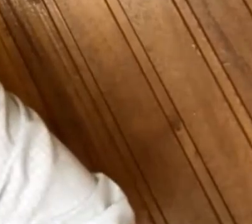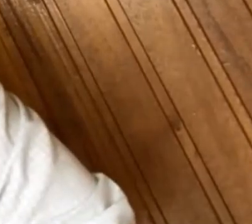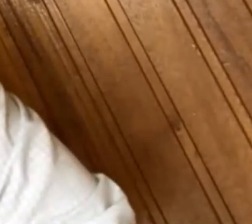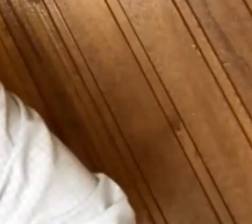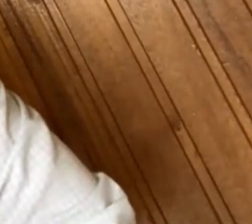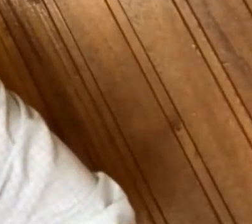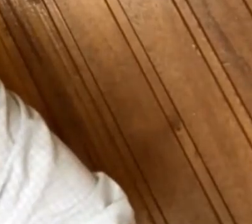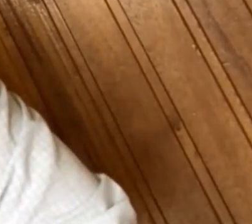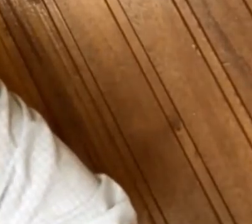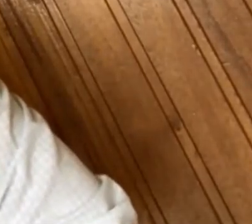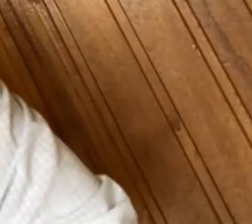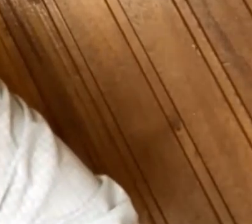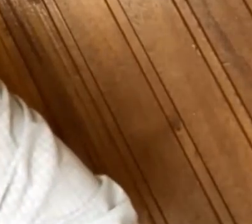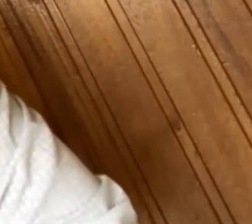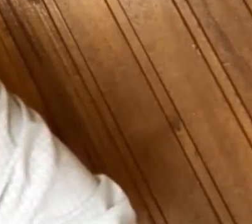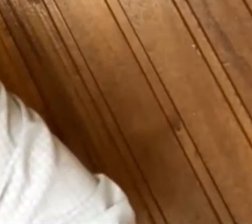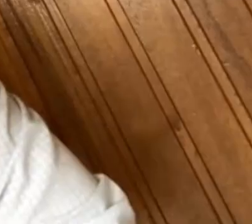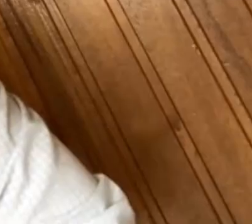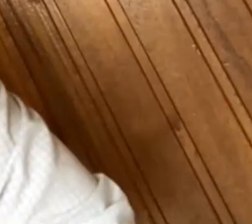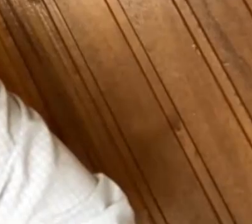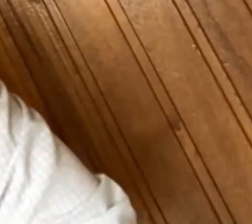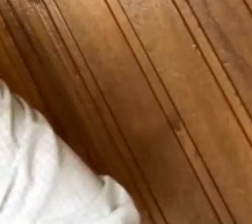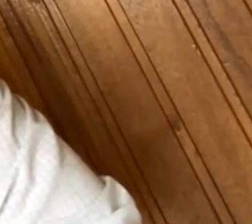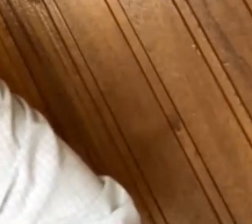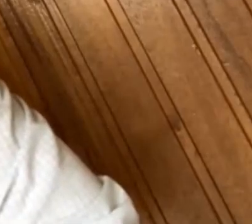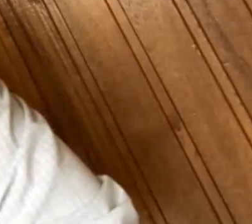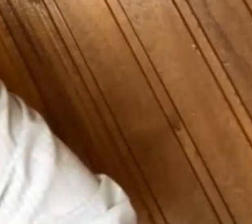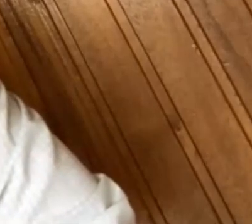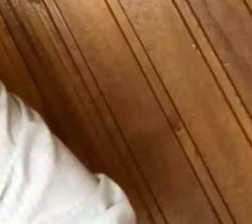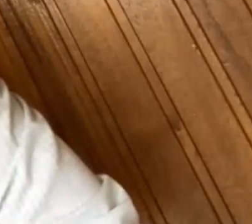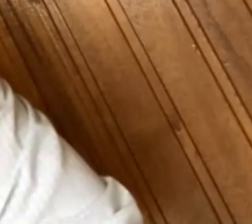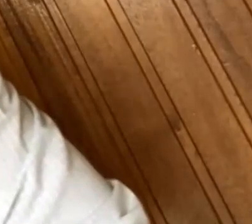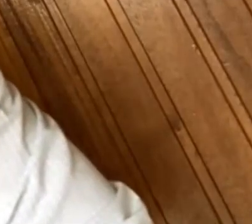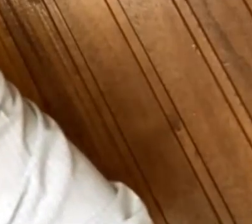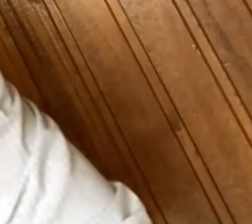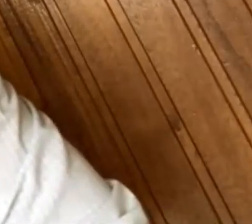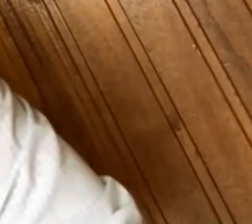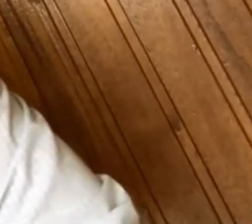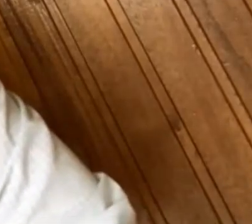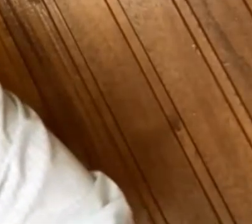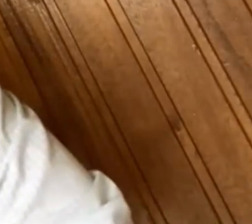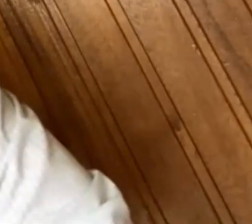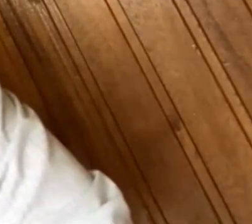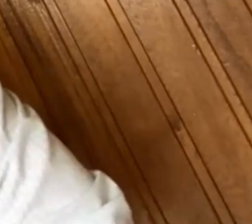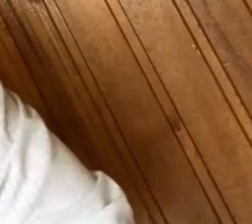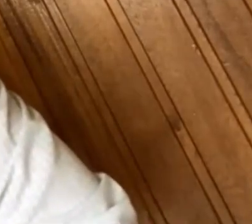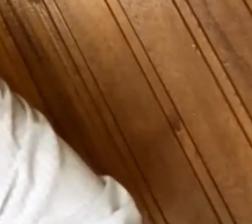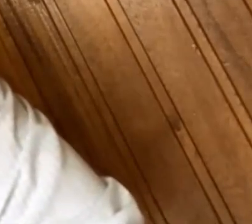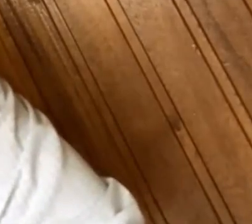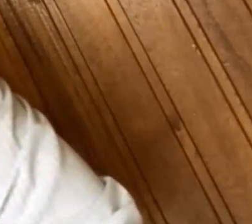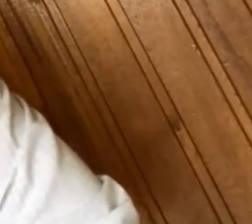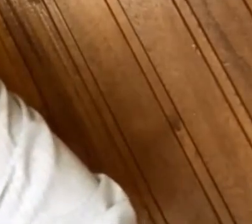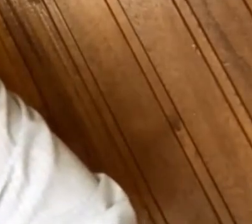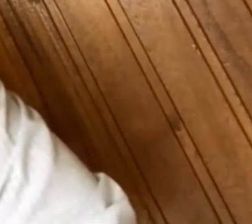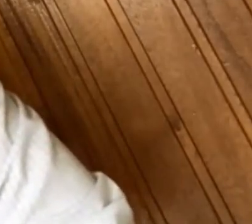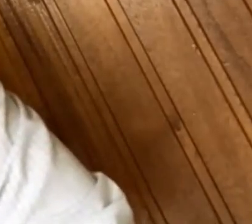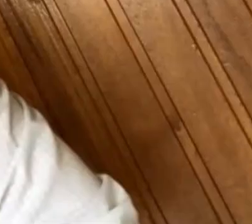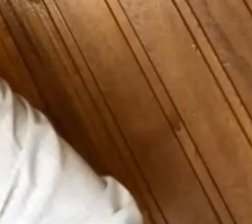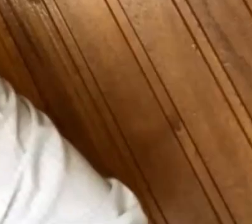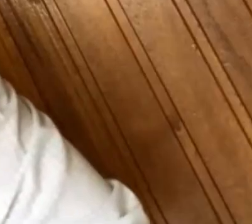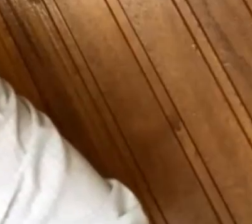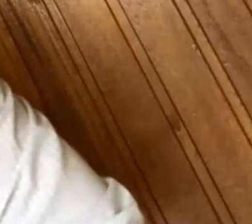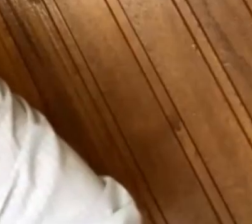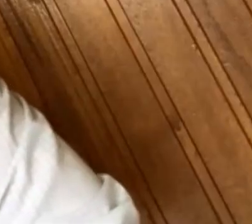indivíduo como esse. Eu vou trabalhar situações agudas de sintomas naquele momento, minhas medicações vão